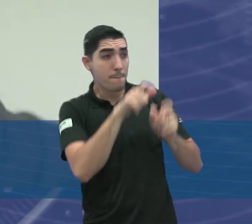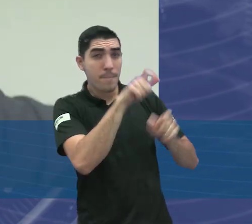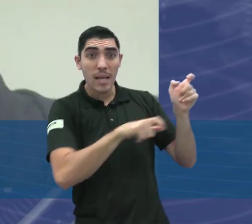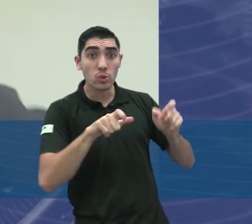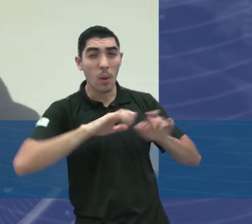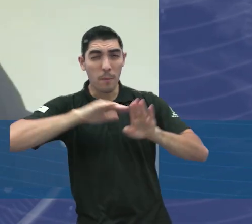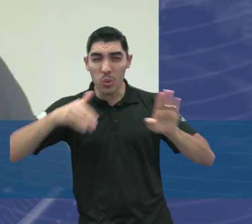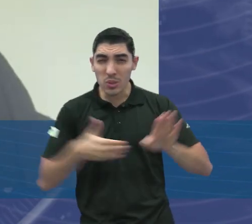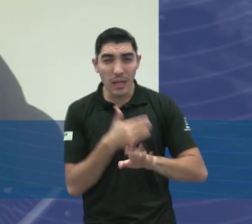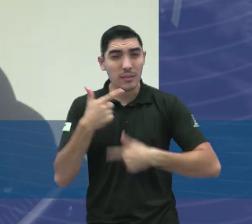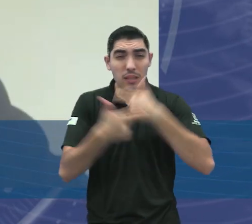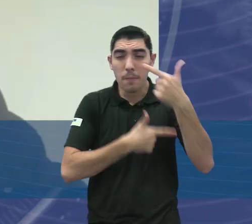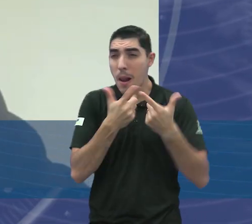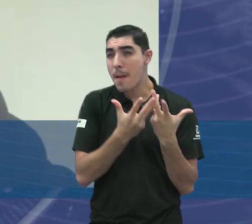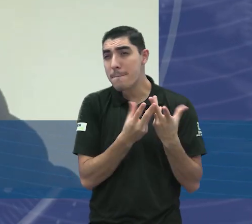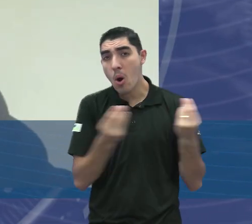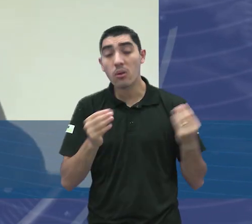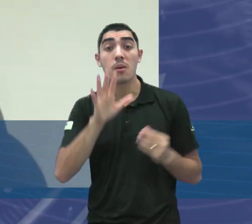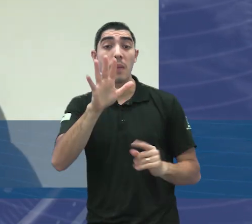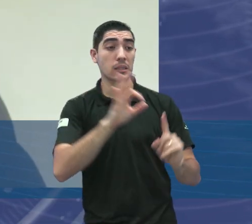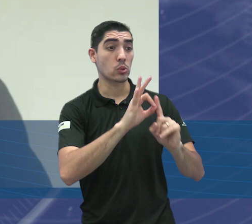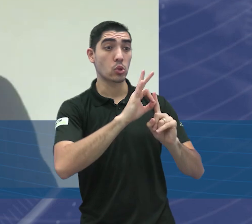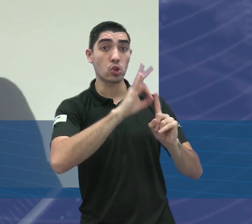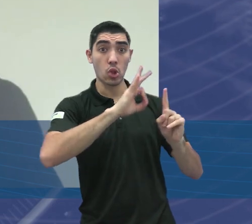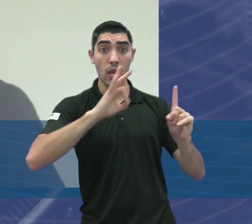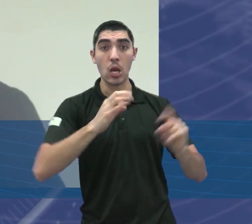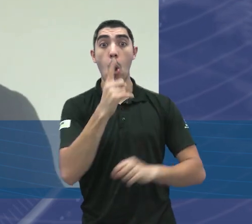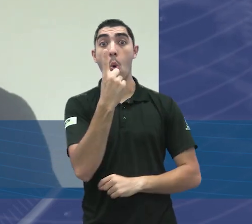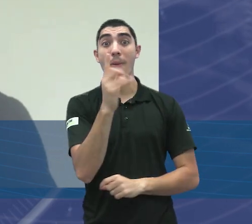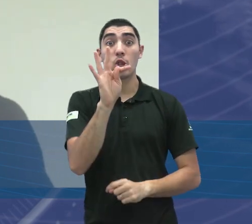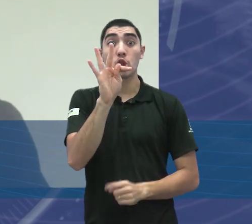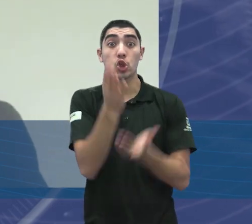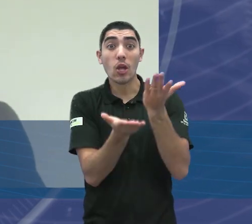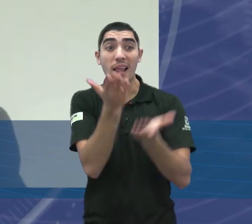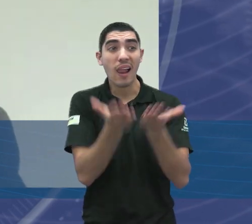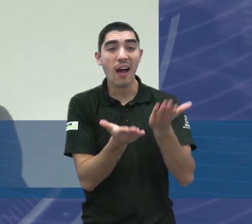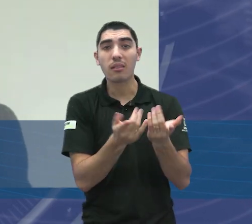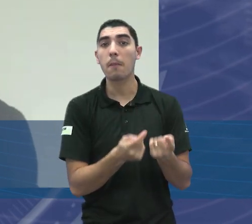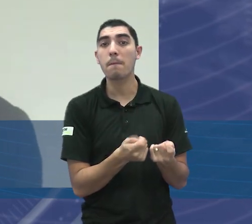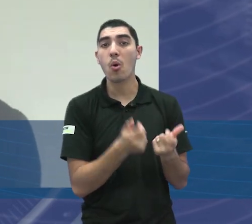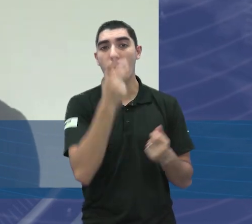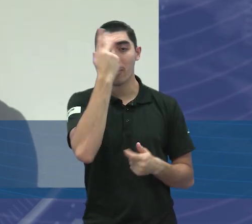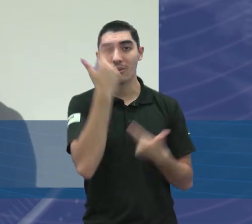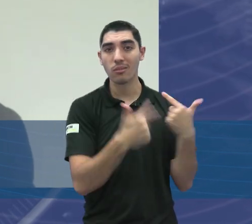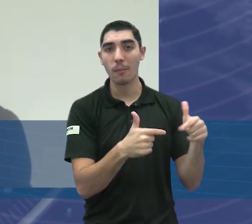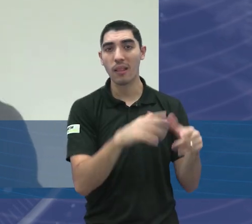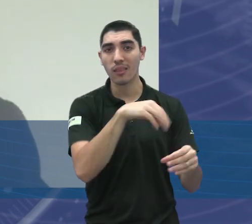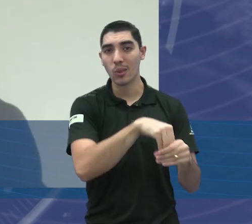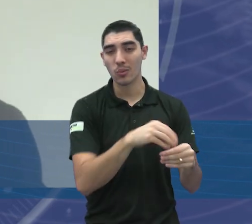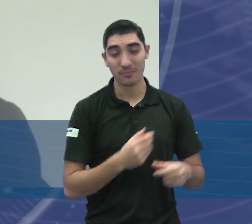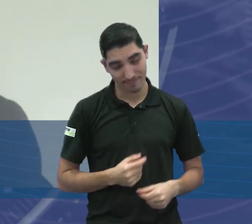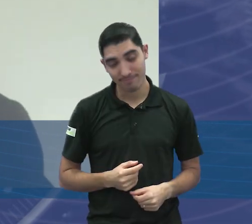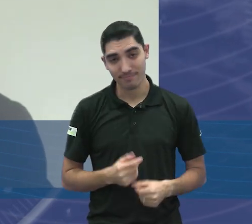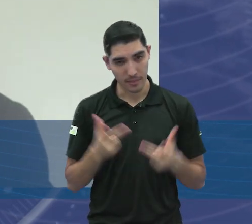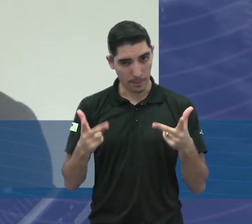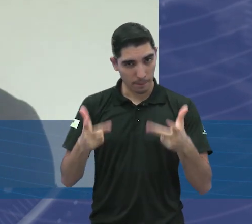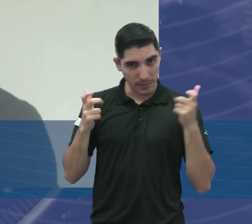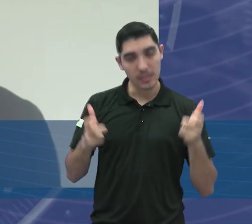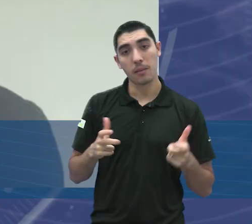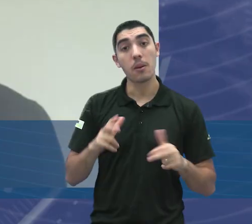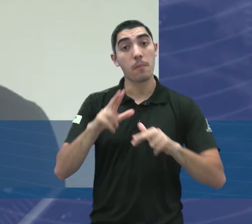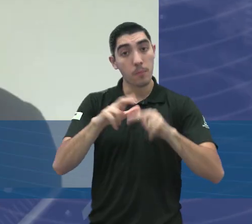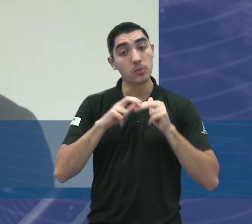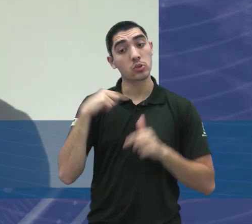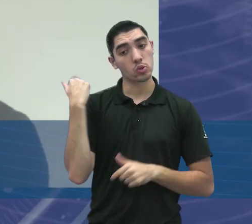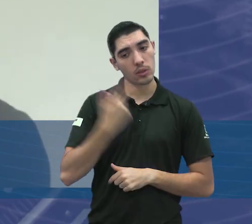uma tonelada de soja é pouco, né? Tá certo? A gente precisa realmente melhorar para